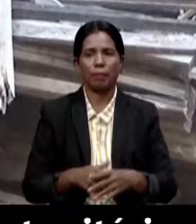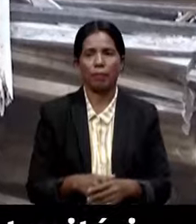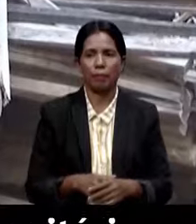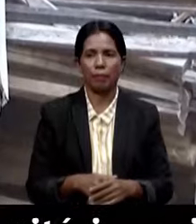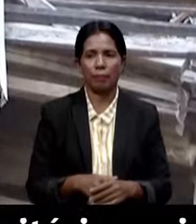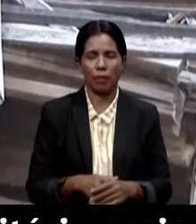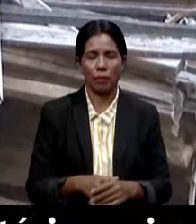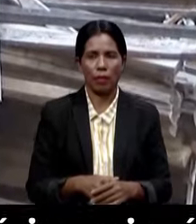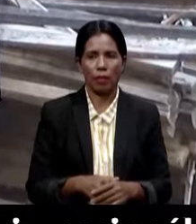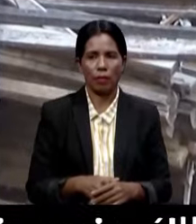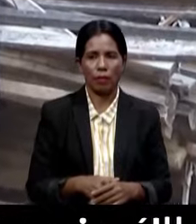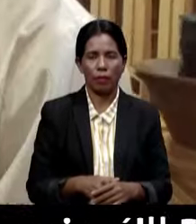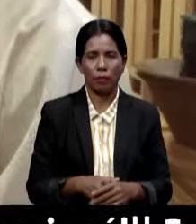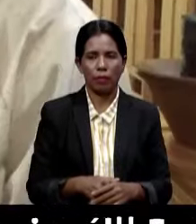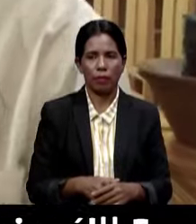Reprodutiva fila fale ba ia